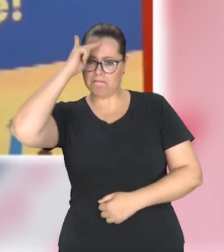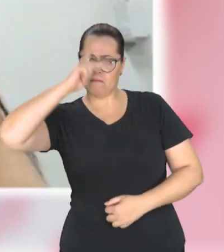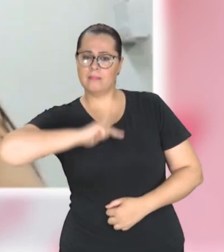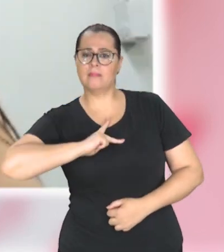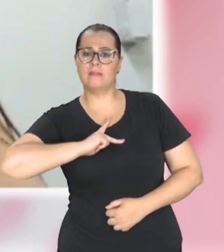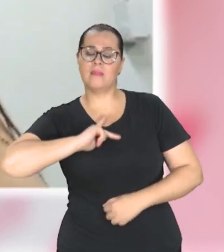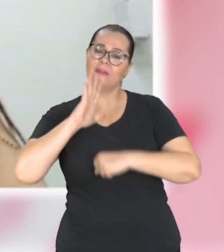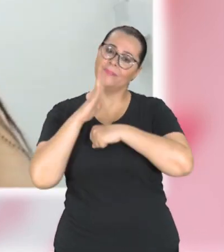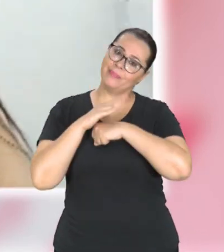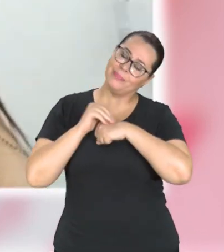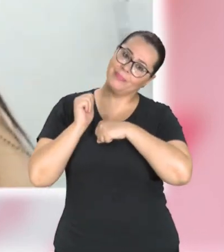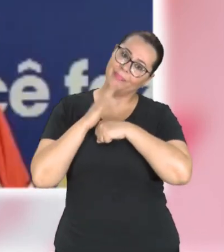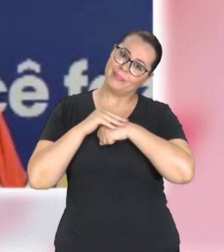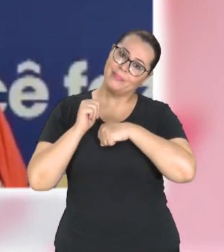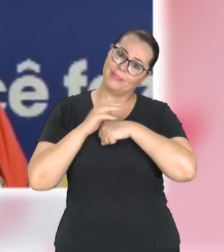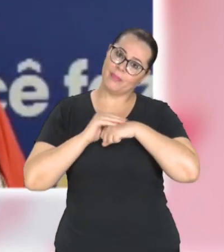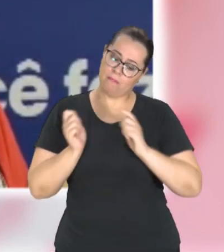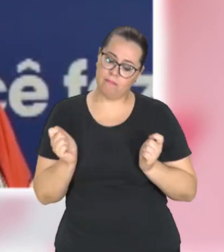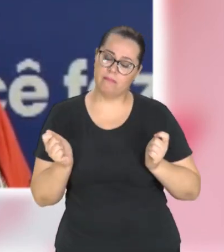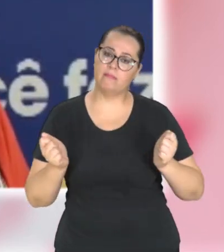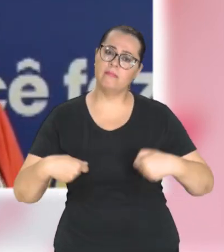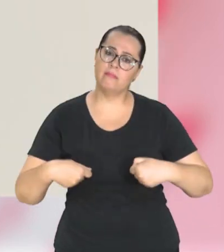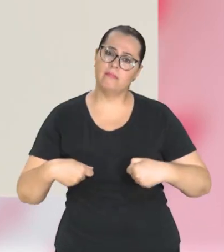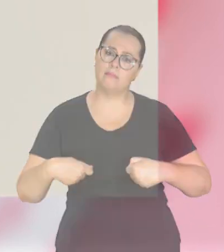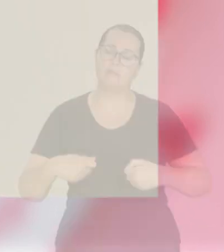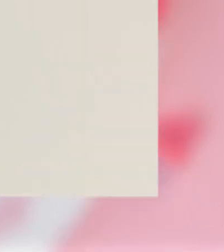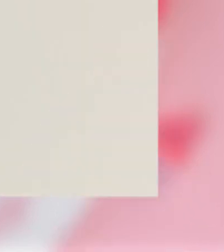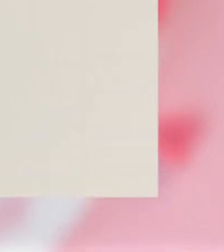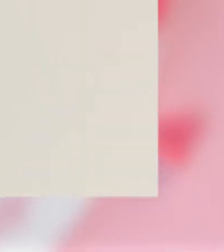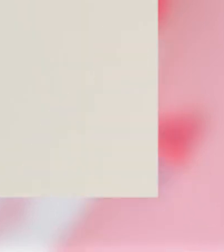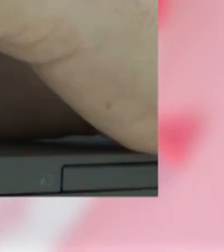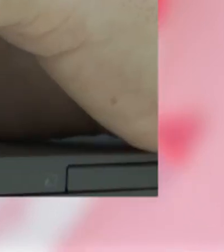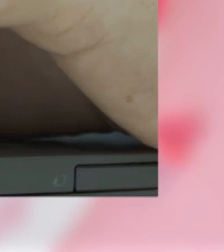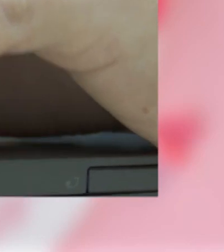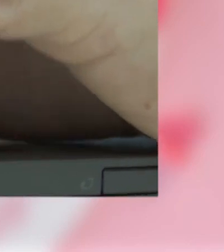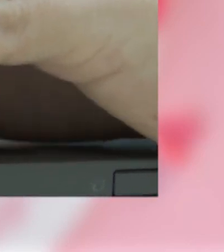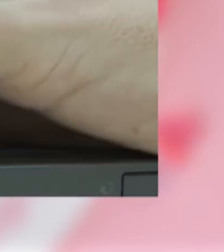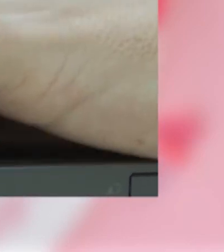independente, amorosa, competente.